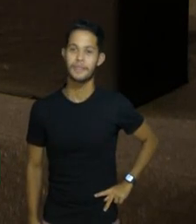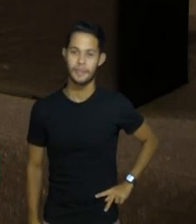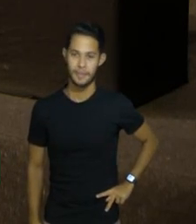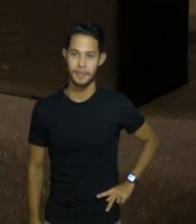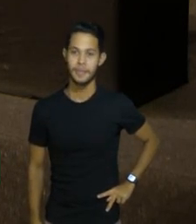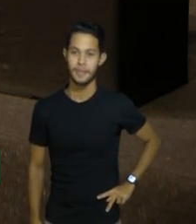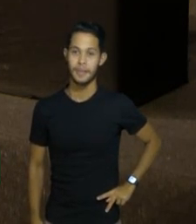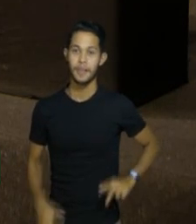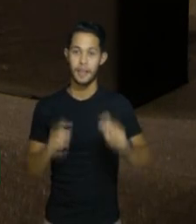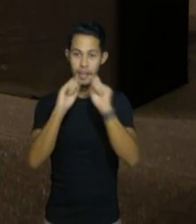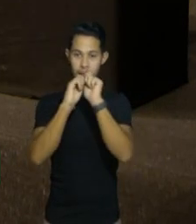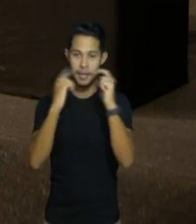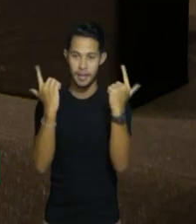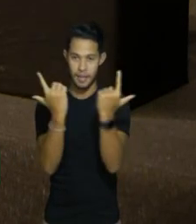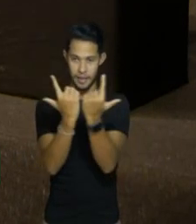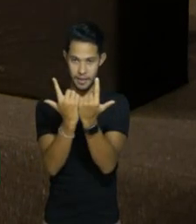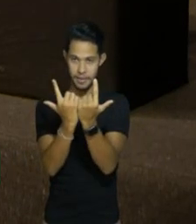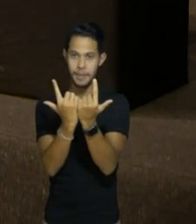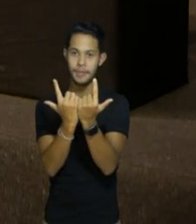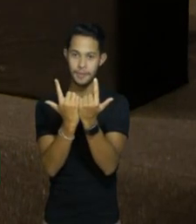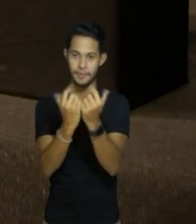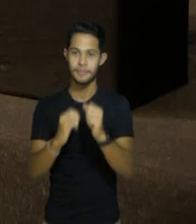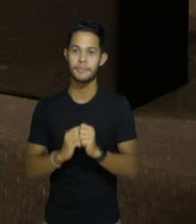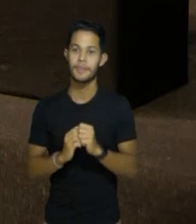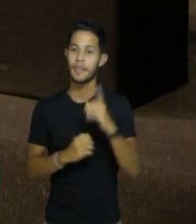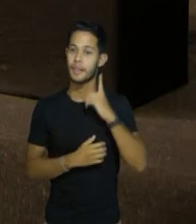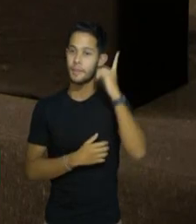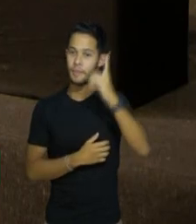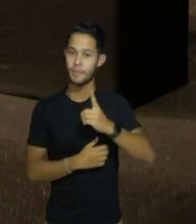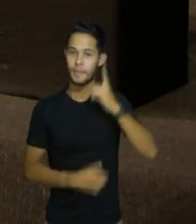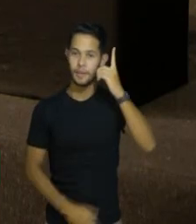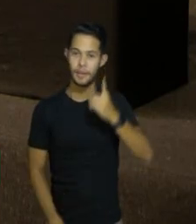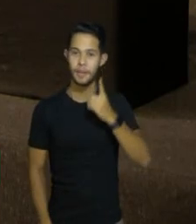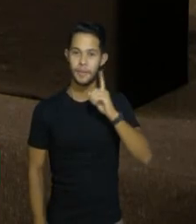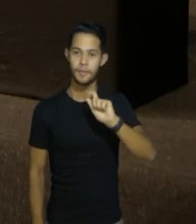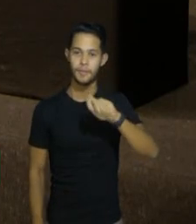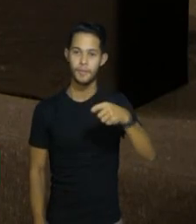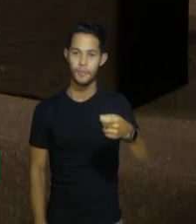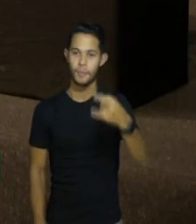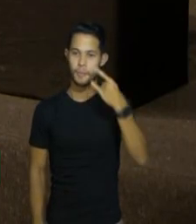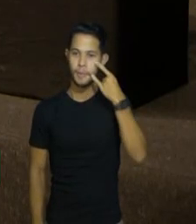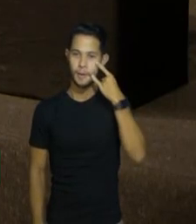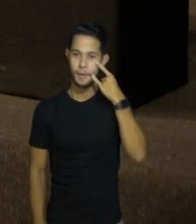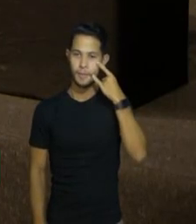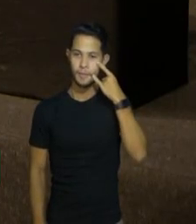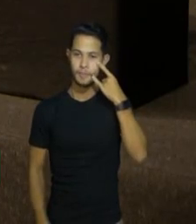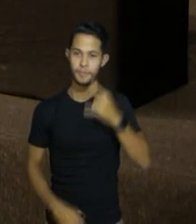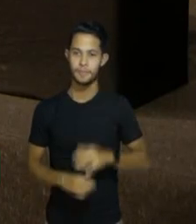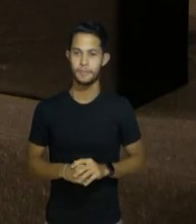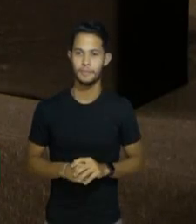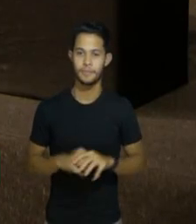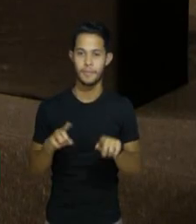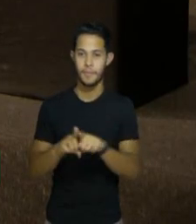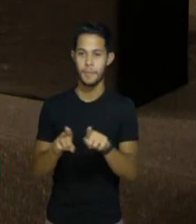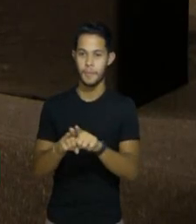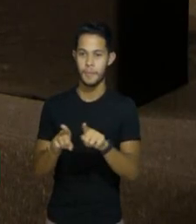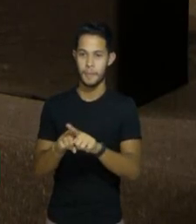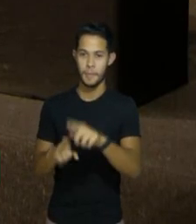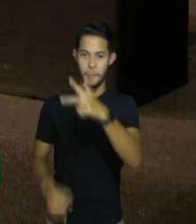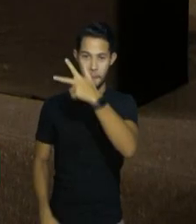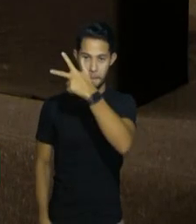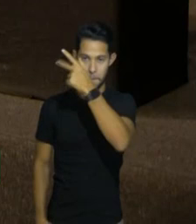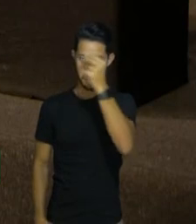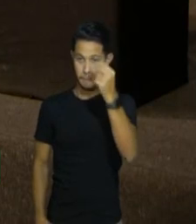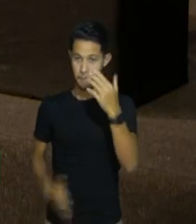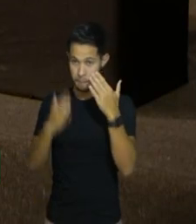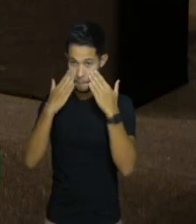ALESC, Assembleia Legislativa, deputado Mauro de Nadal, e na pessoa do presidente cumprimentar